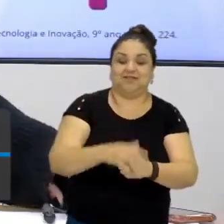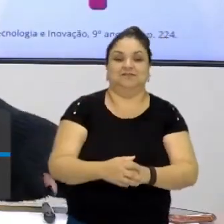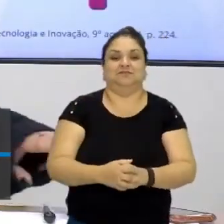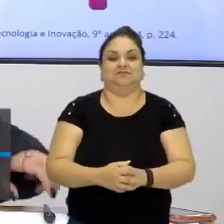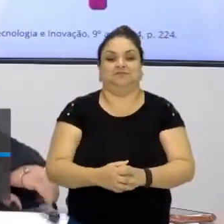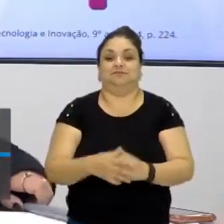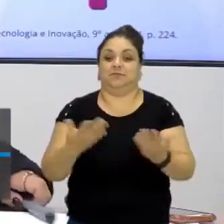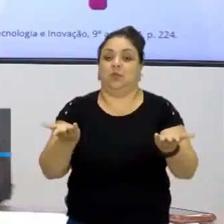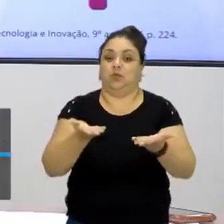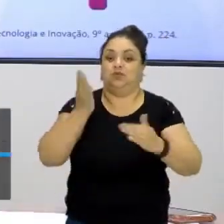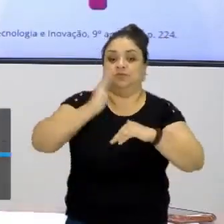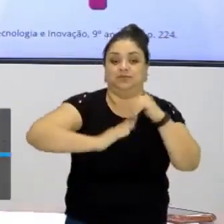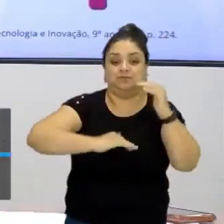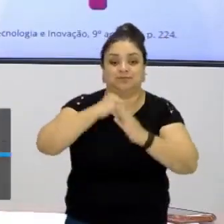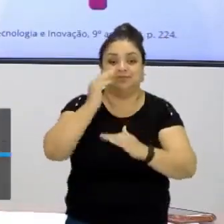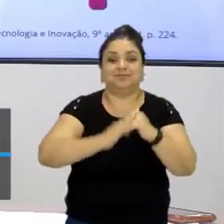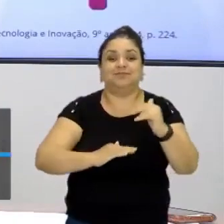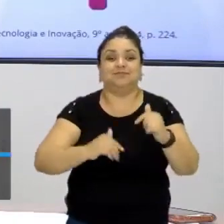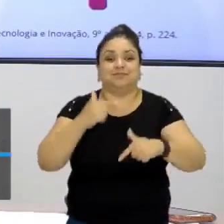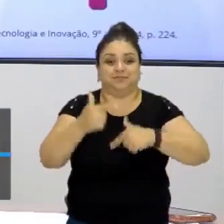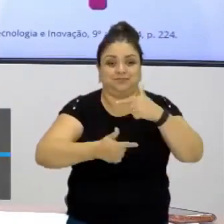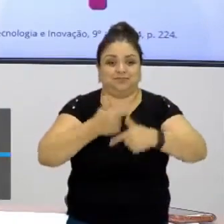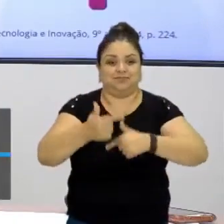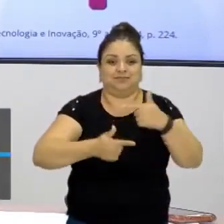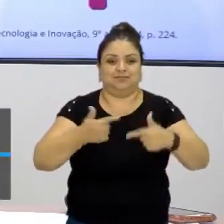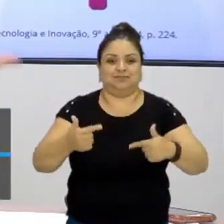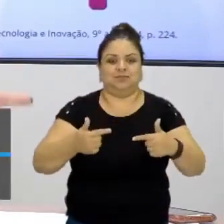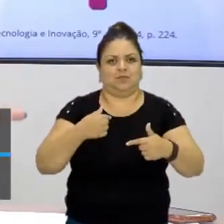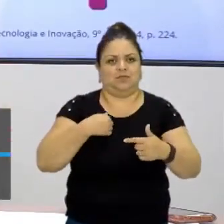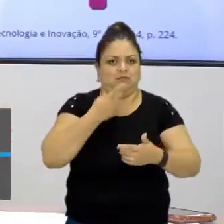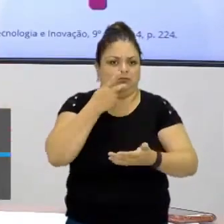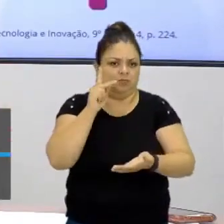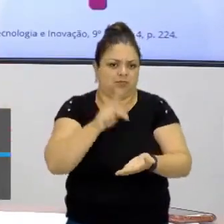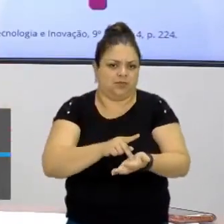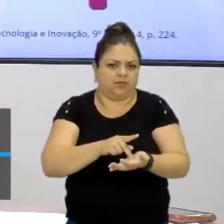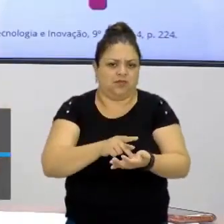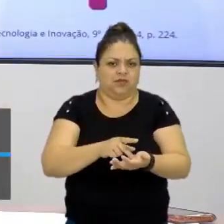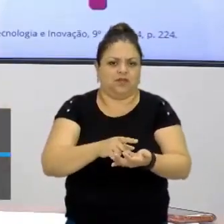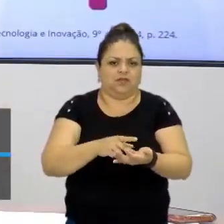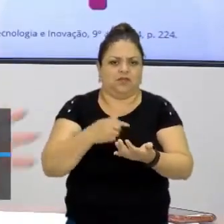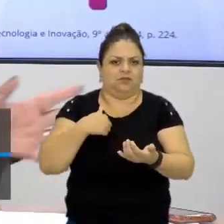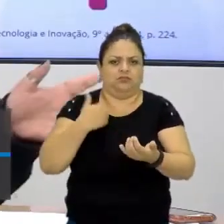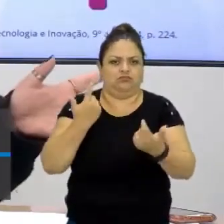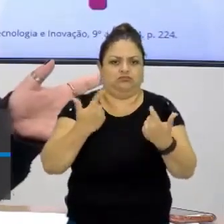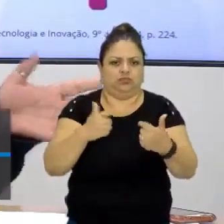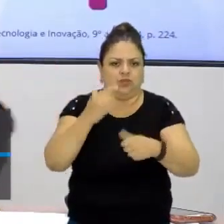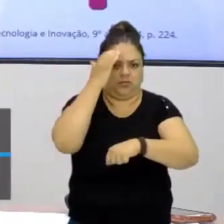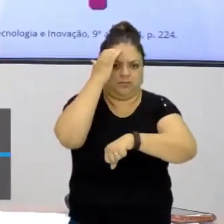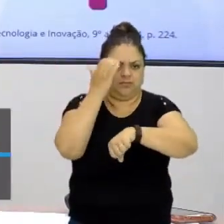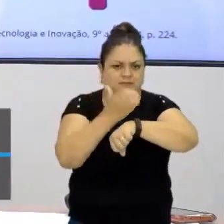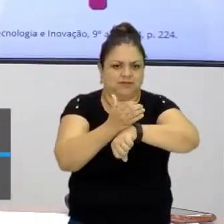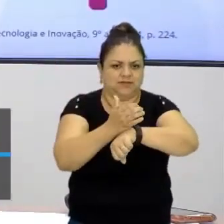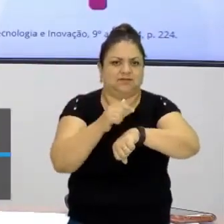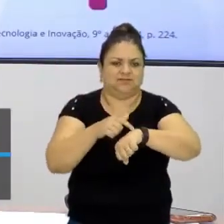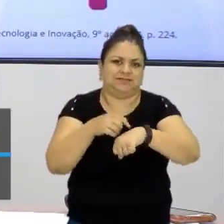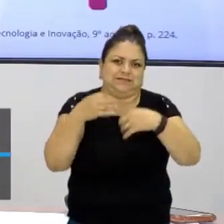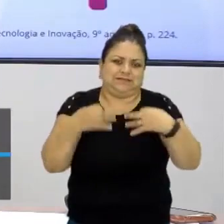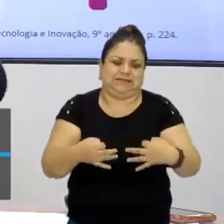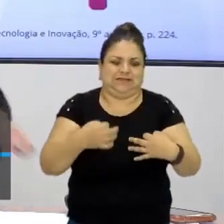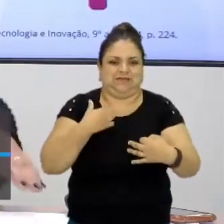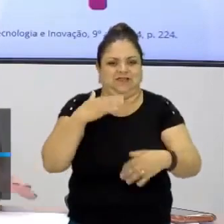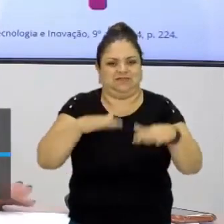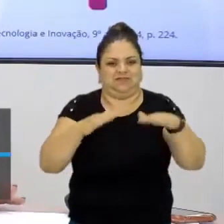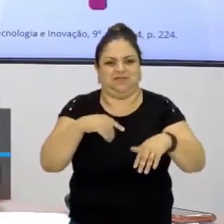colocar a mão na massa, e mão na massa, eu sou honesta, não tenho esse controle de tempo que precisava ter. Então a